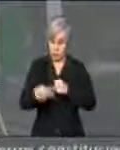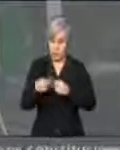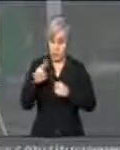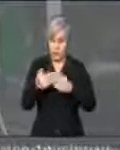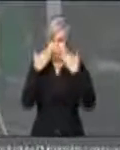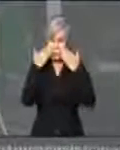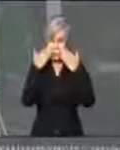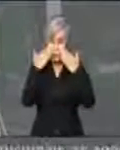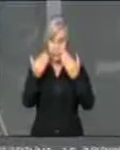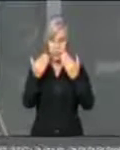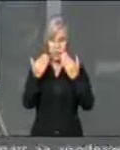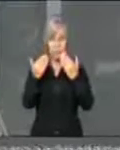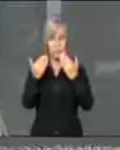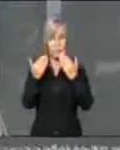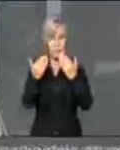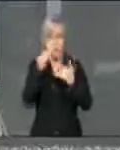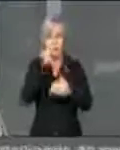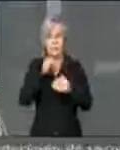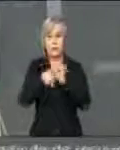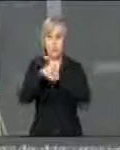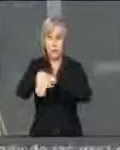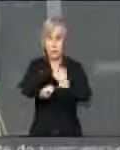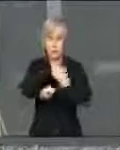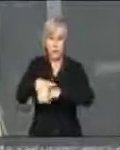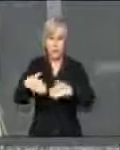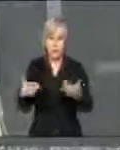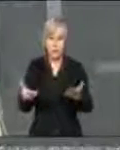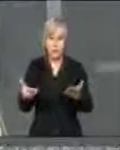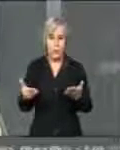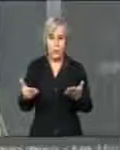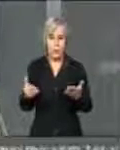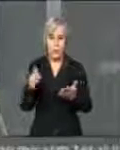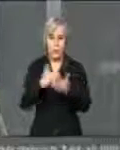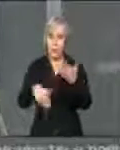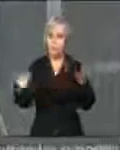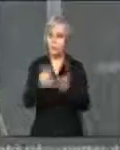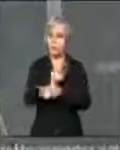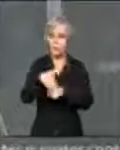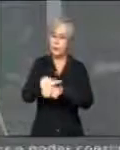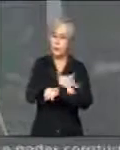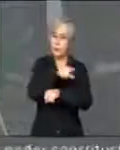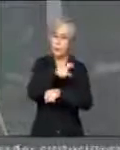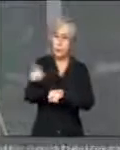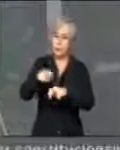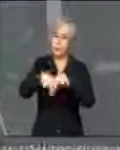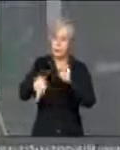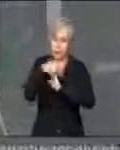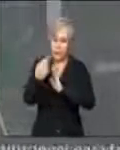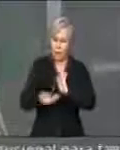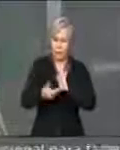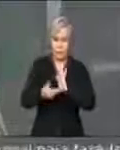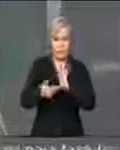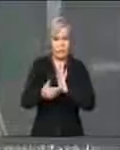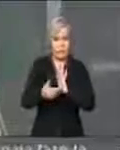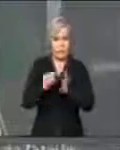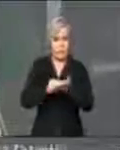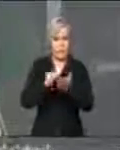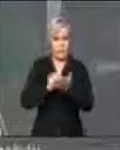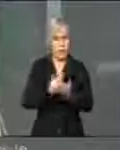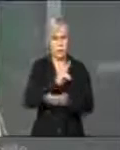Os tapas que acontecem na rua são por culpa dessa casa, de parlamentares irresponsáveis, de